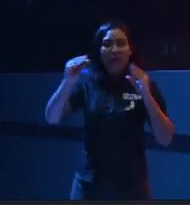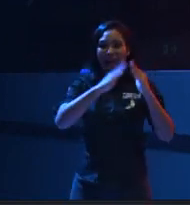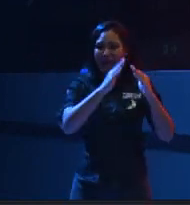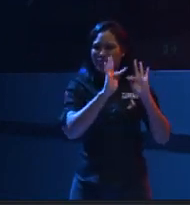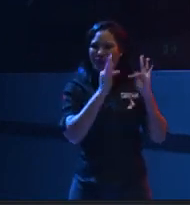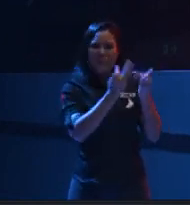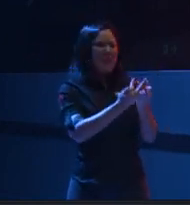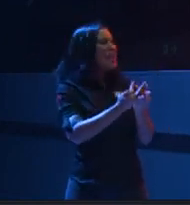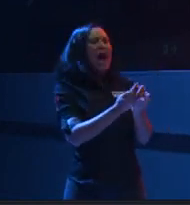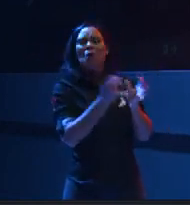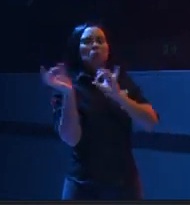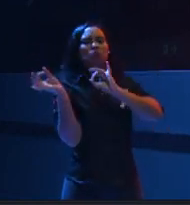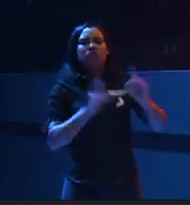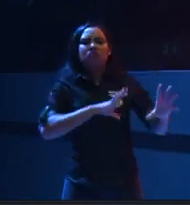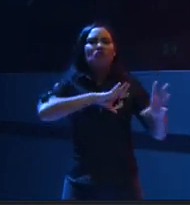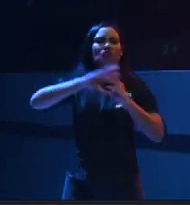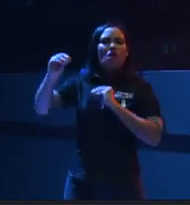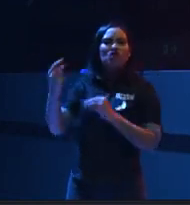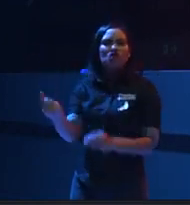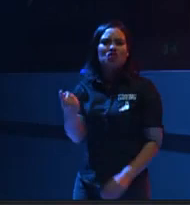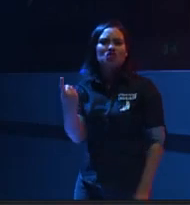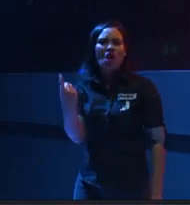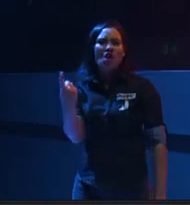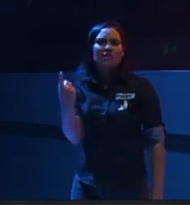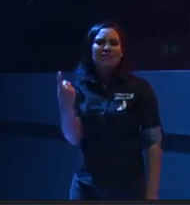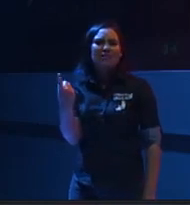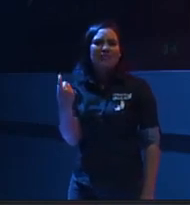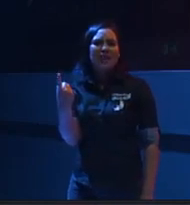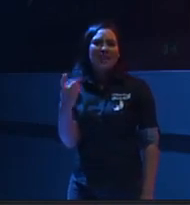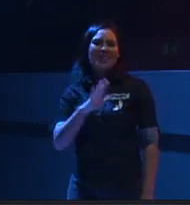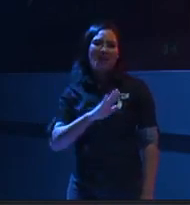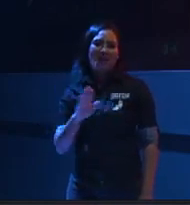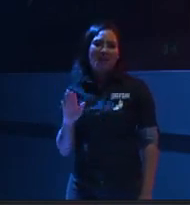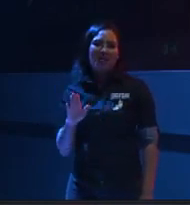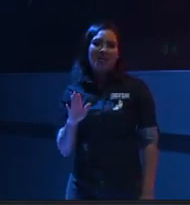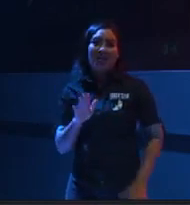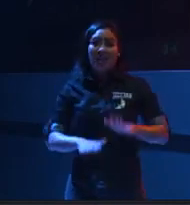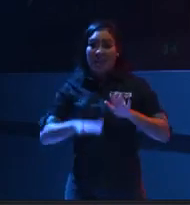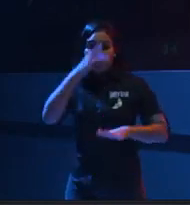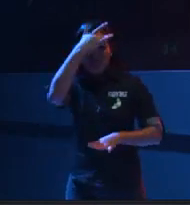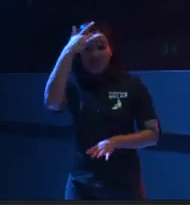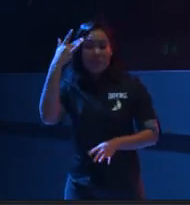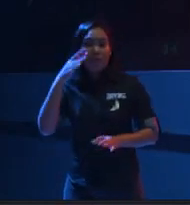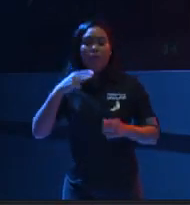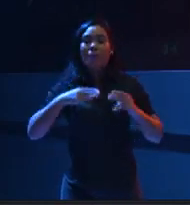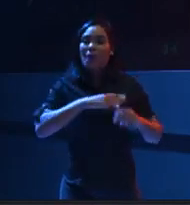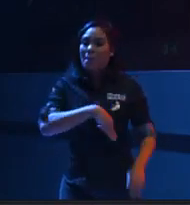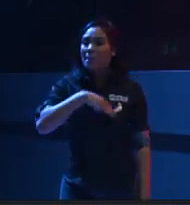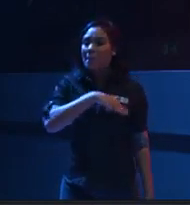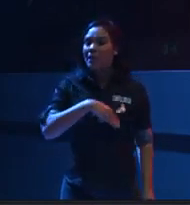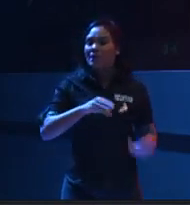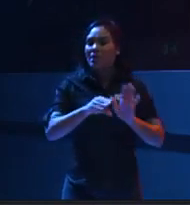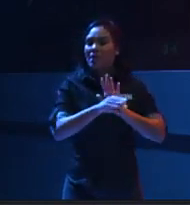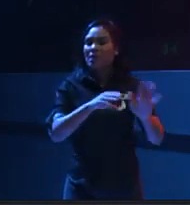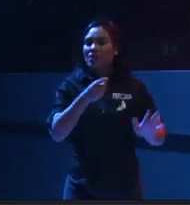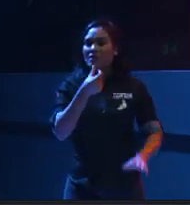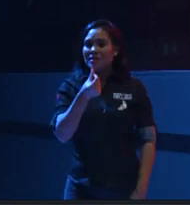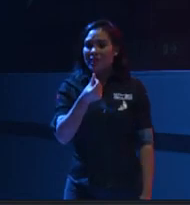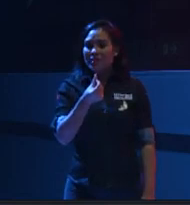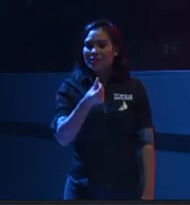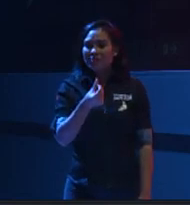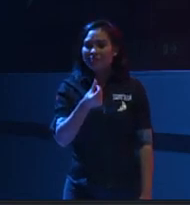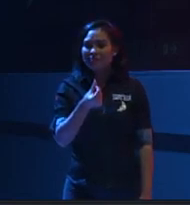amigo se tão complicado ele não se aguenta e ele não aguenta mais ninguém Mateus 6:34 diz a cada dia o seu